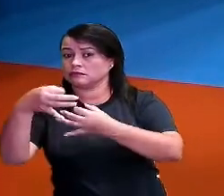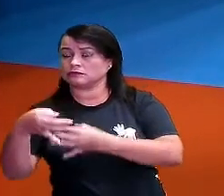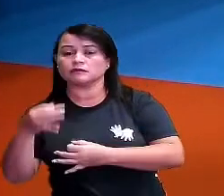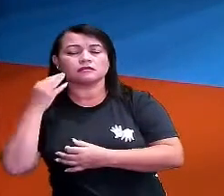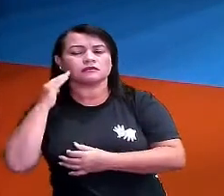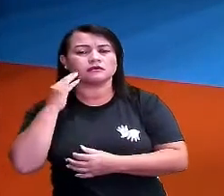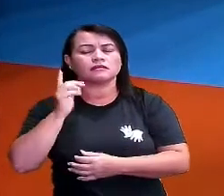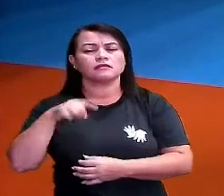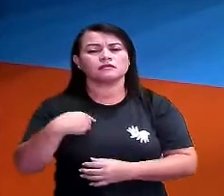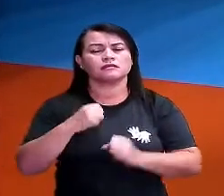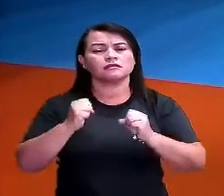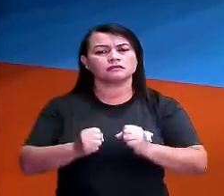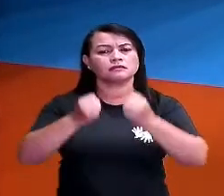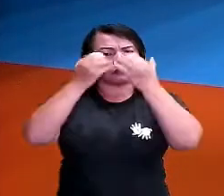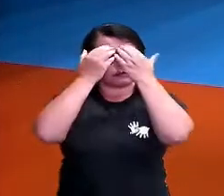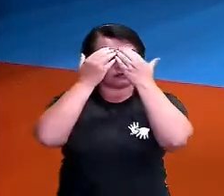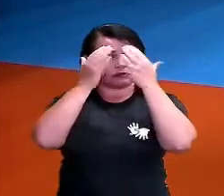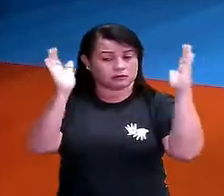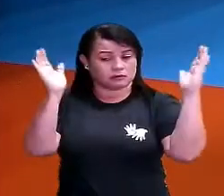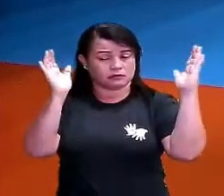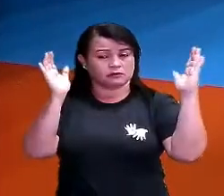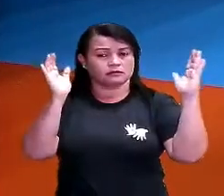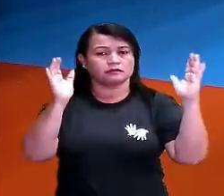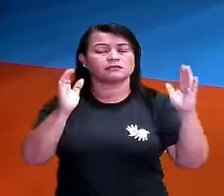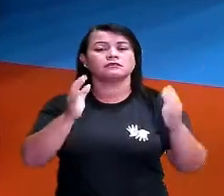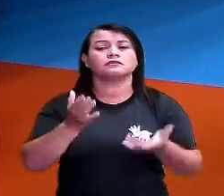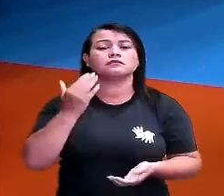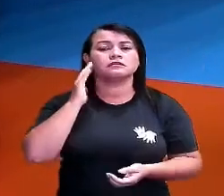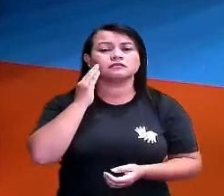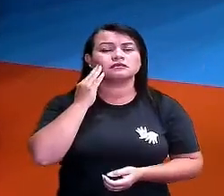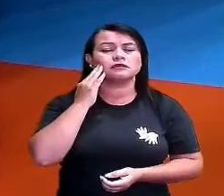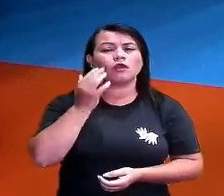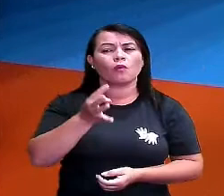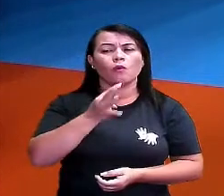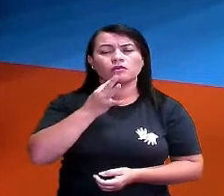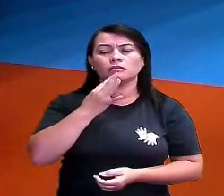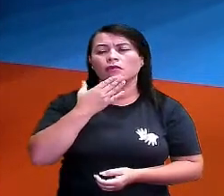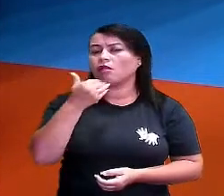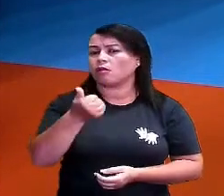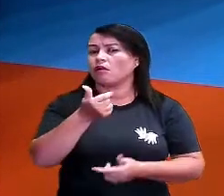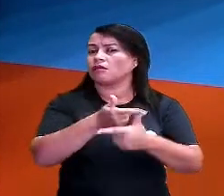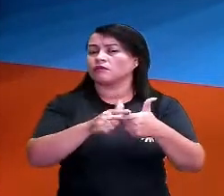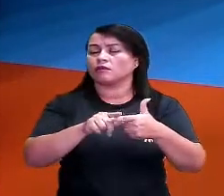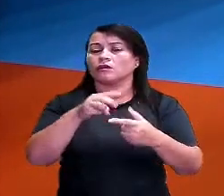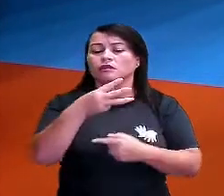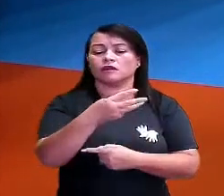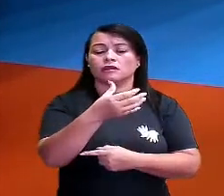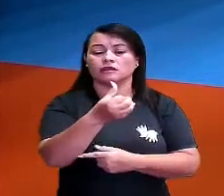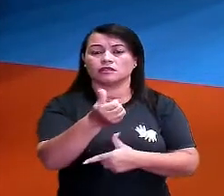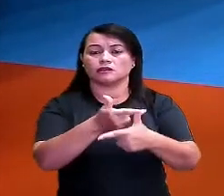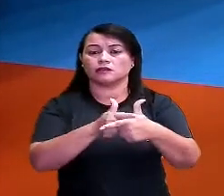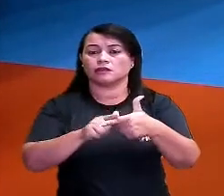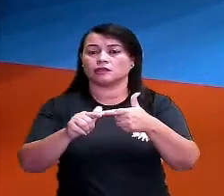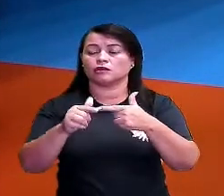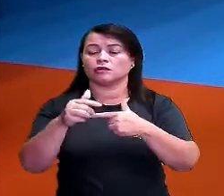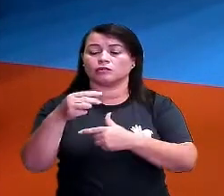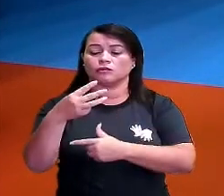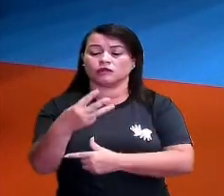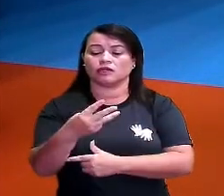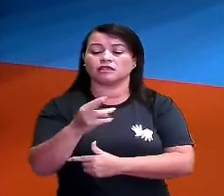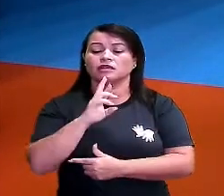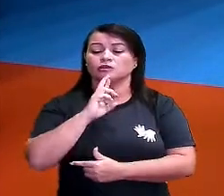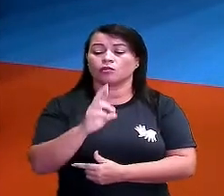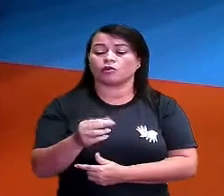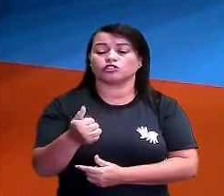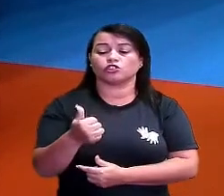gente possa ampliar mais esse conhecimento da divisão, tá? Então, 36 dividido por 3 vai dar 12. Por